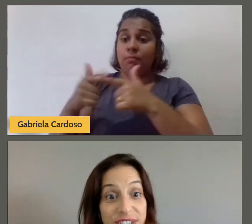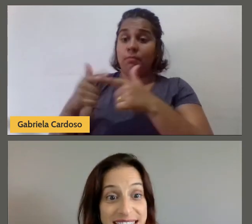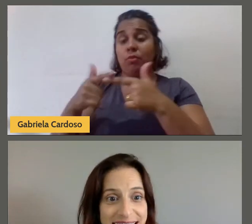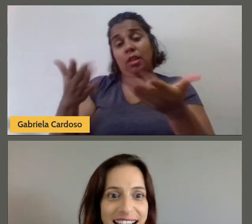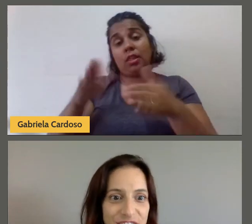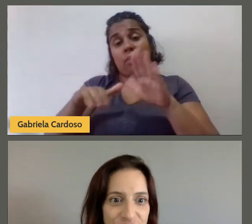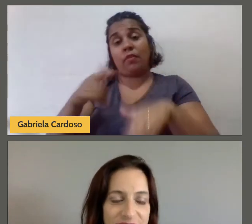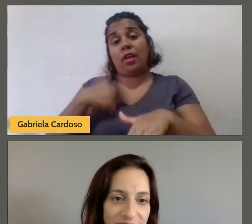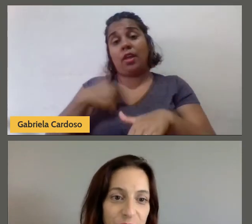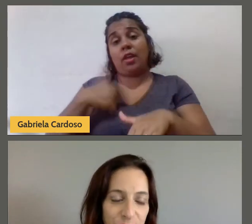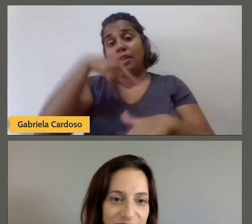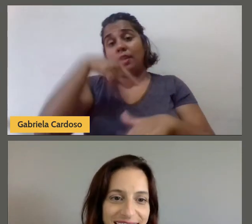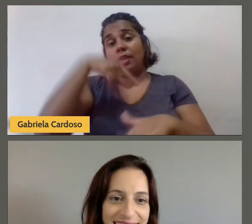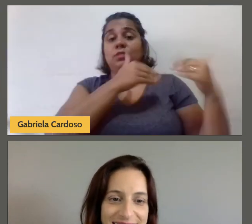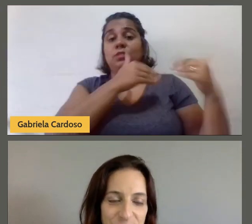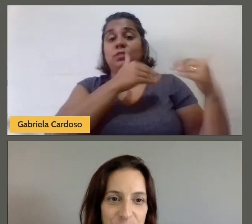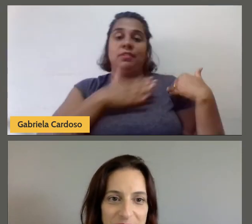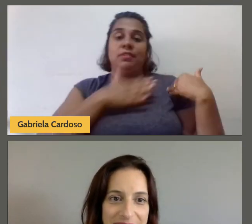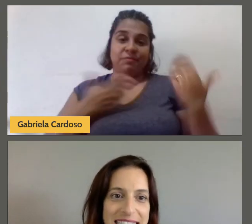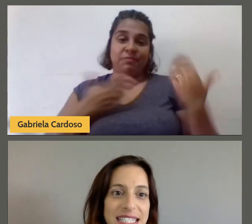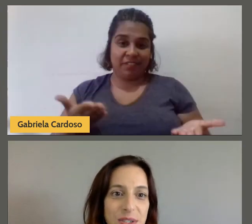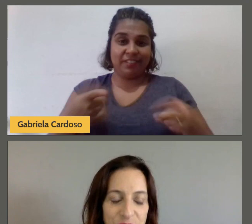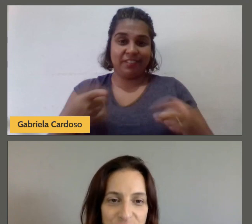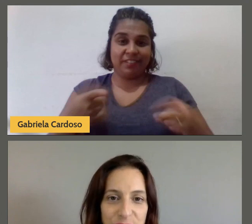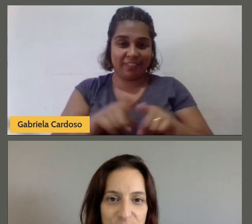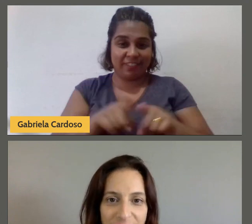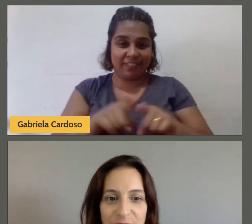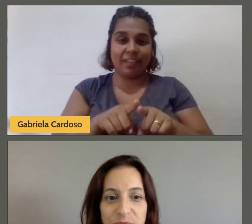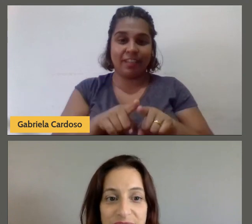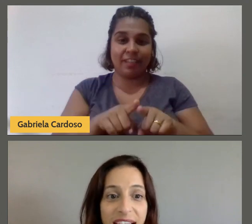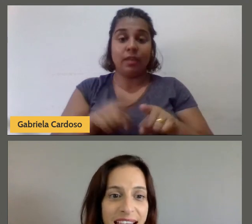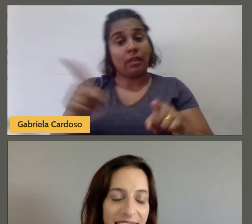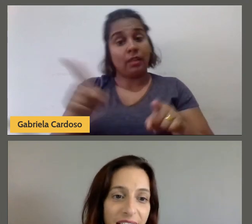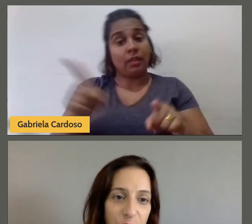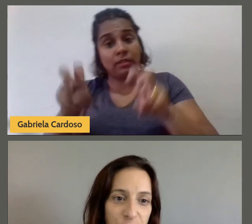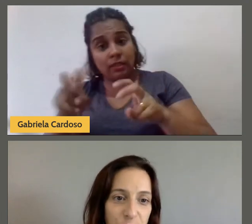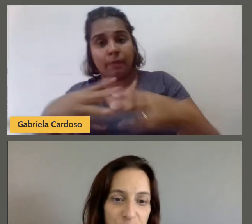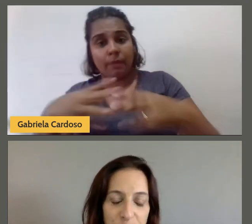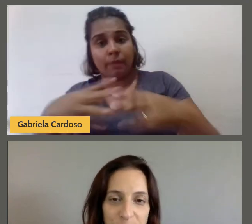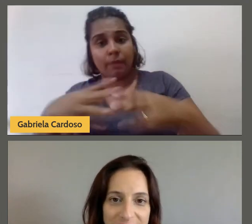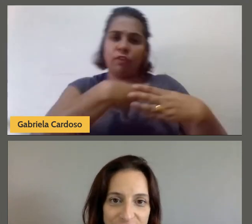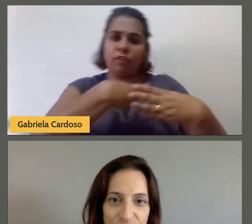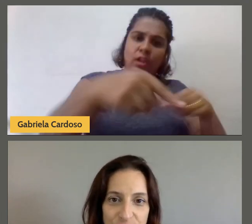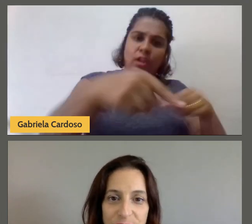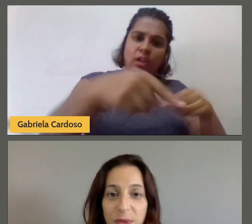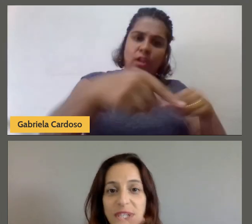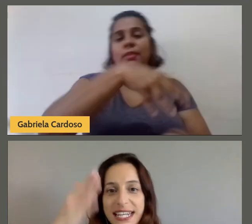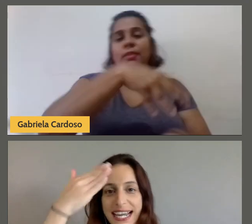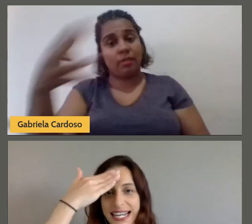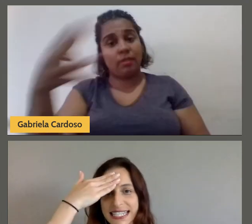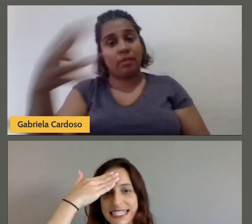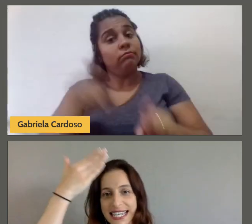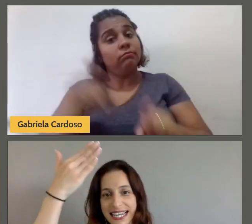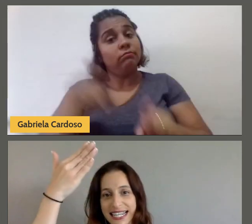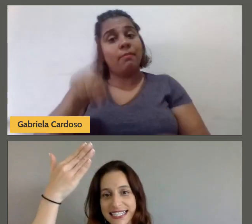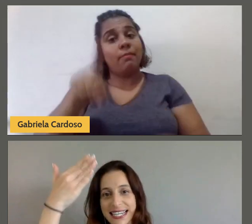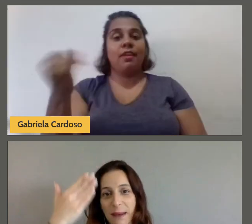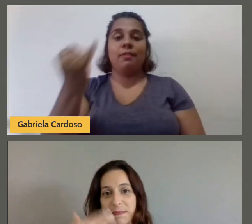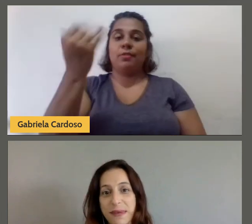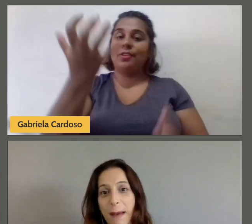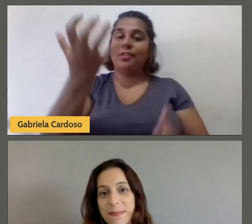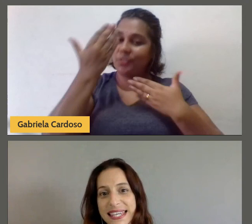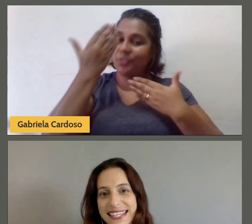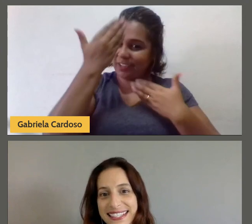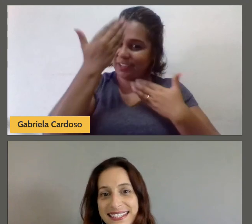de diversidade, e sem dúvida a questão de imigração e de refugiados é algo importante. Então, queria agradecer